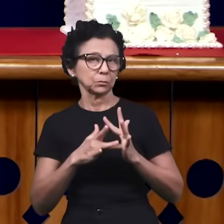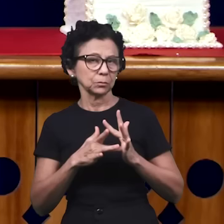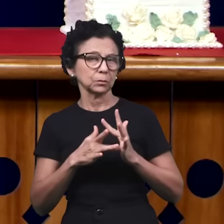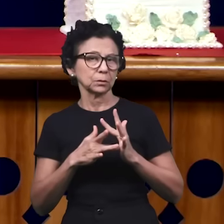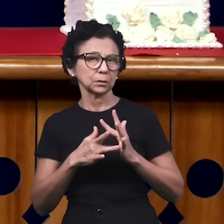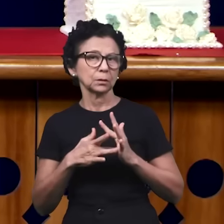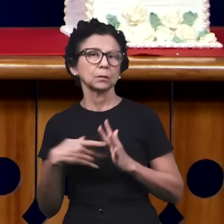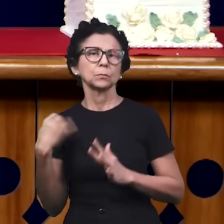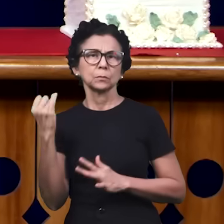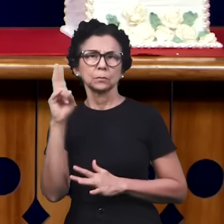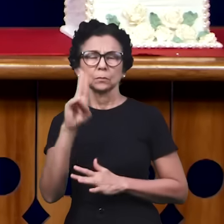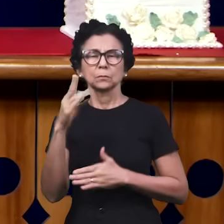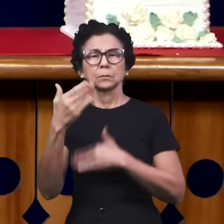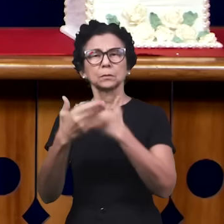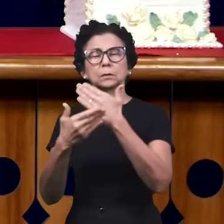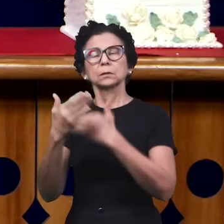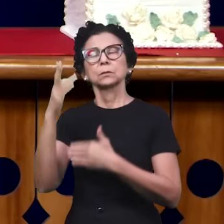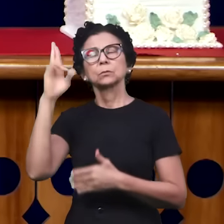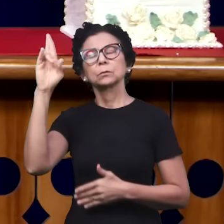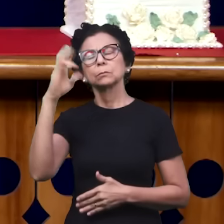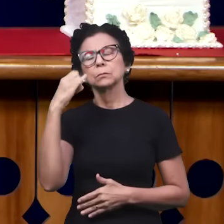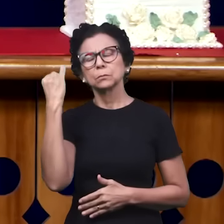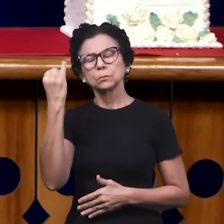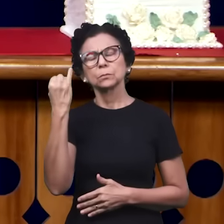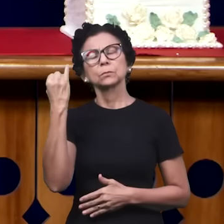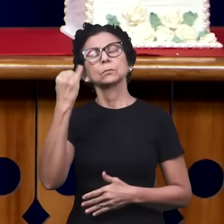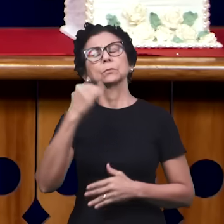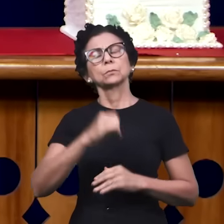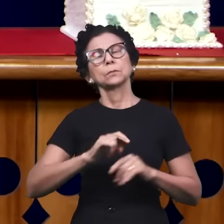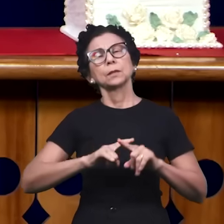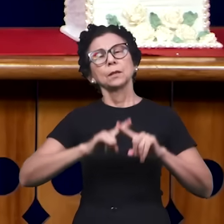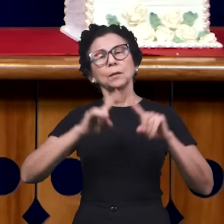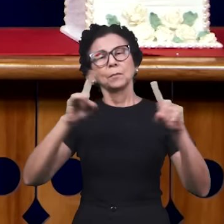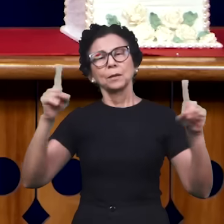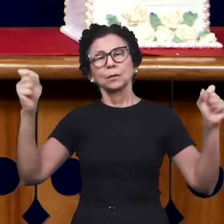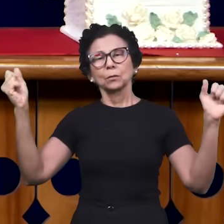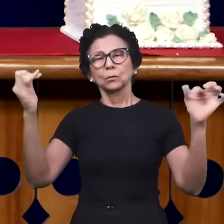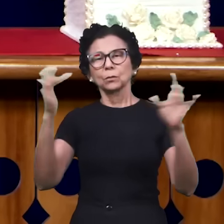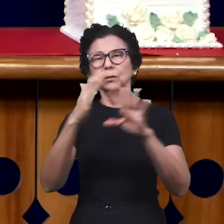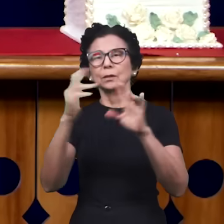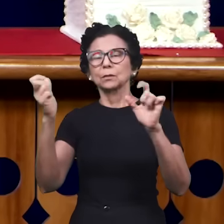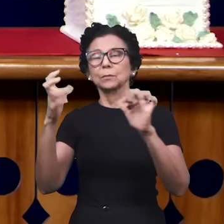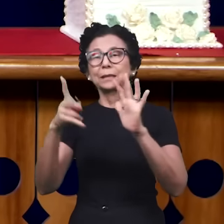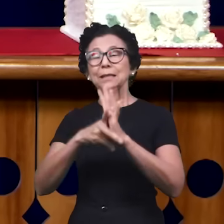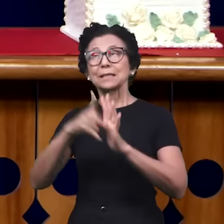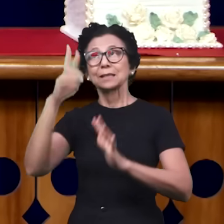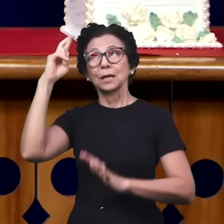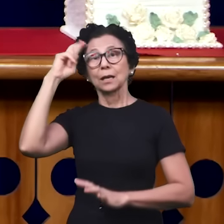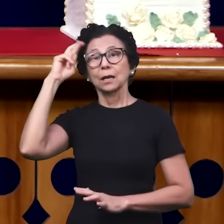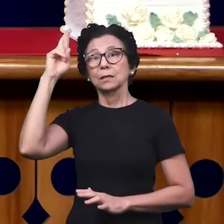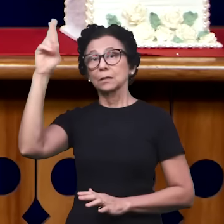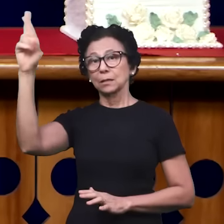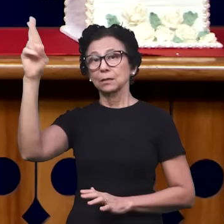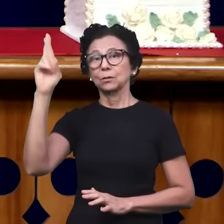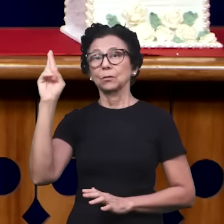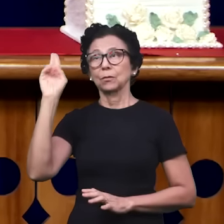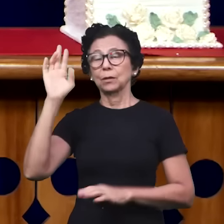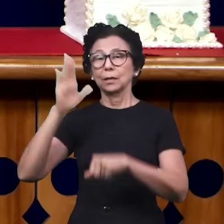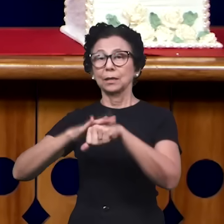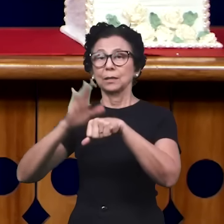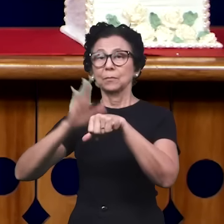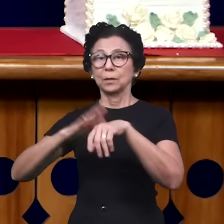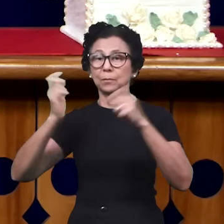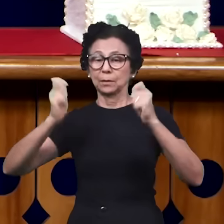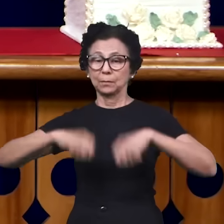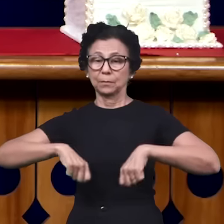sermos usados na presença do Senhor? Importantíssimo, mas a glória vem do Senhor. E aí tem um texto da palavra que fala o